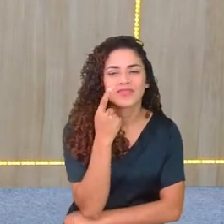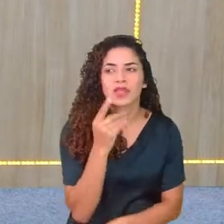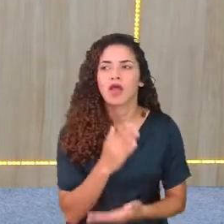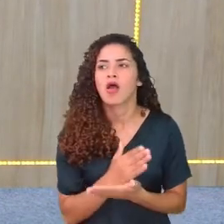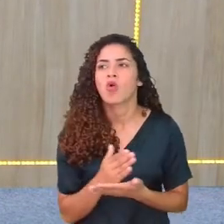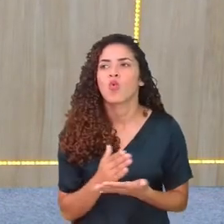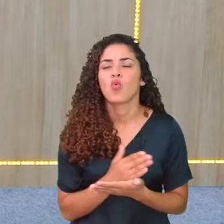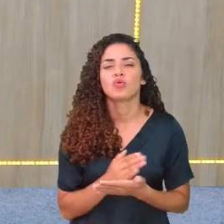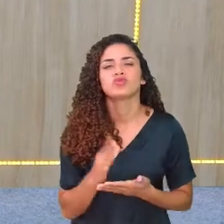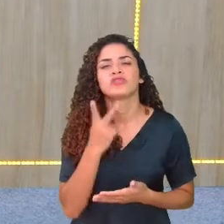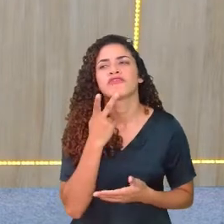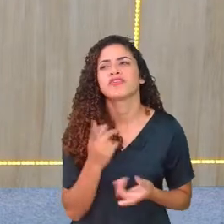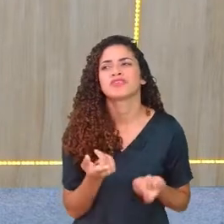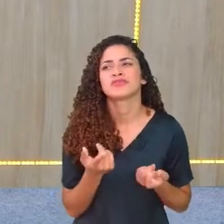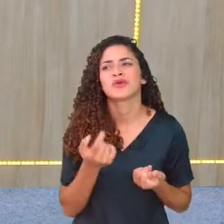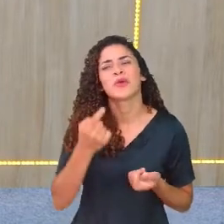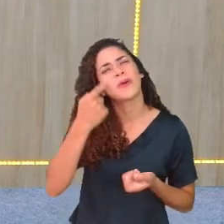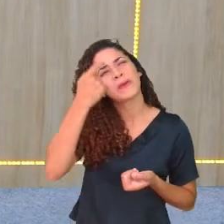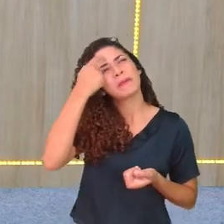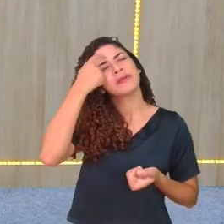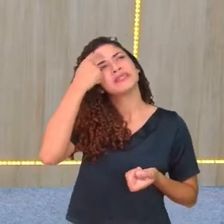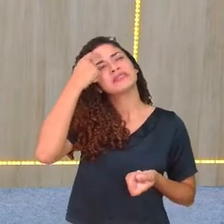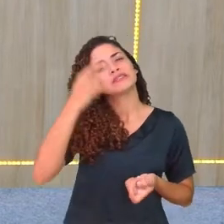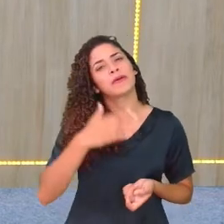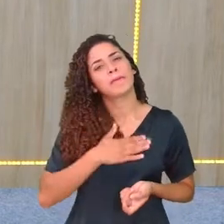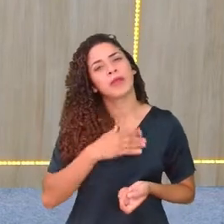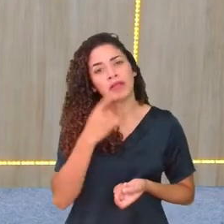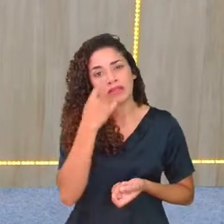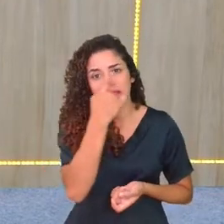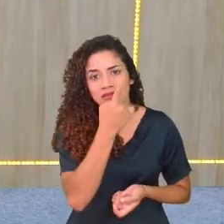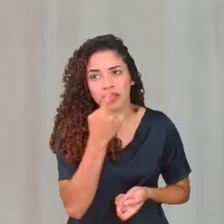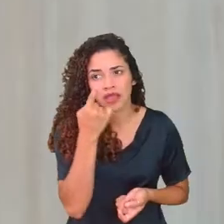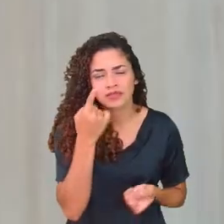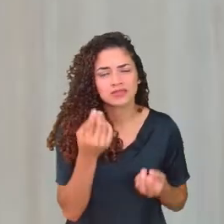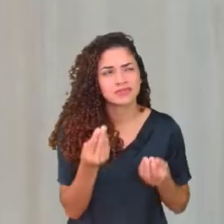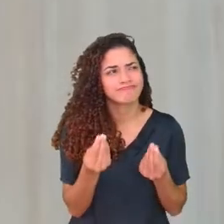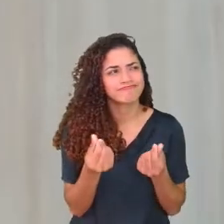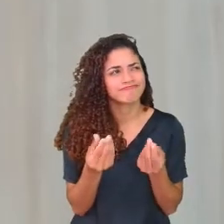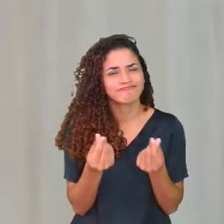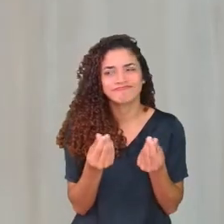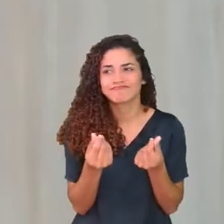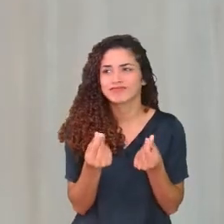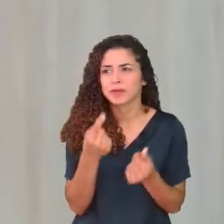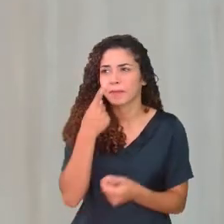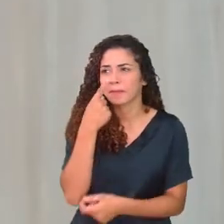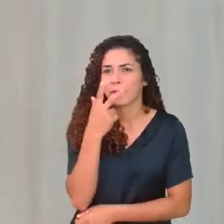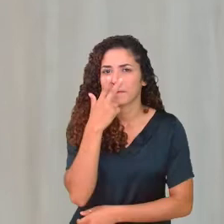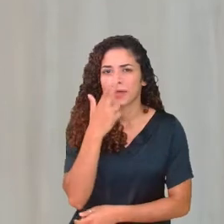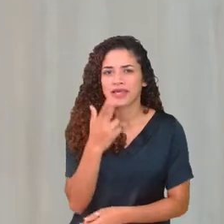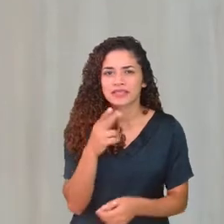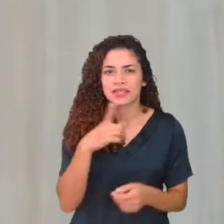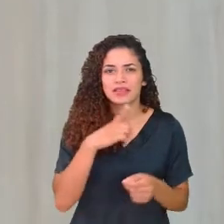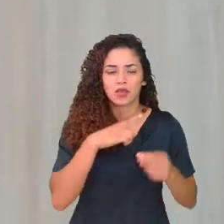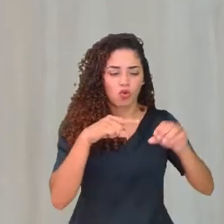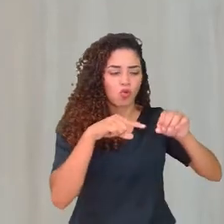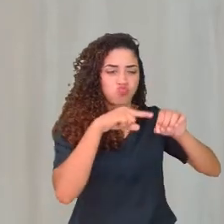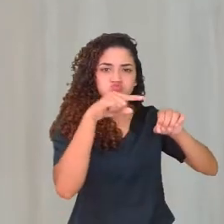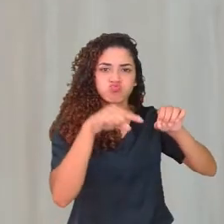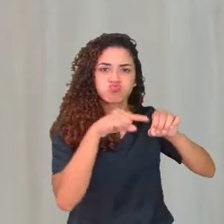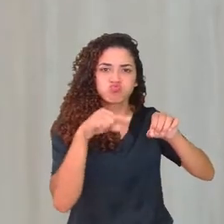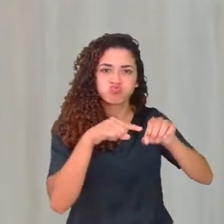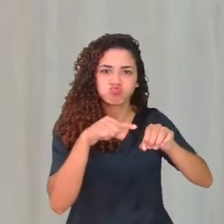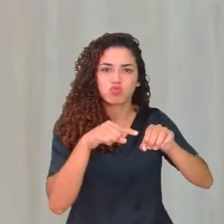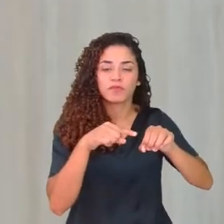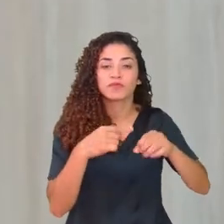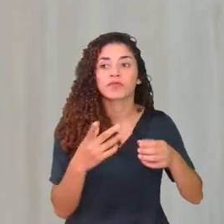assim, professor, eu pensei que o meu nariz, né? Pois é, gente, aqui está só, olha, como fosse uma abertura, porque a